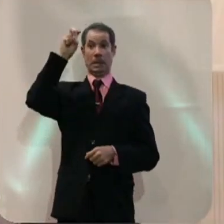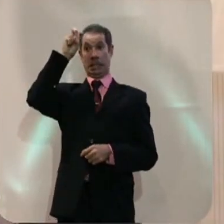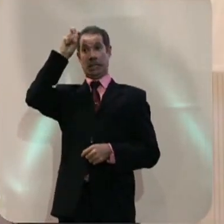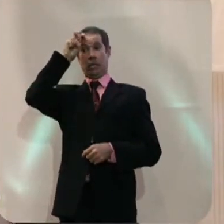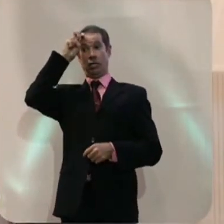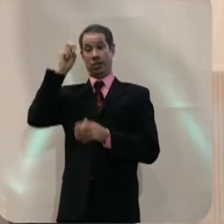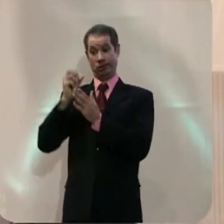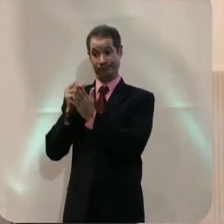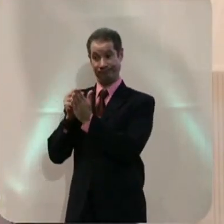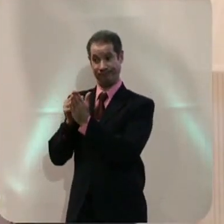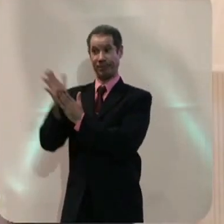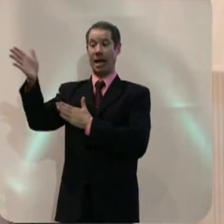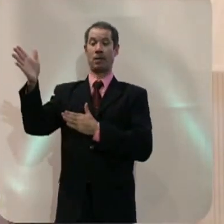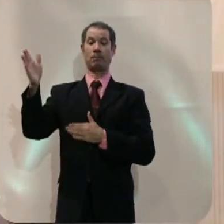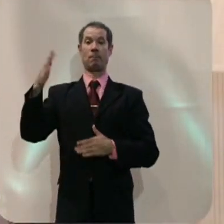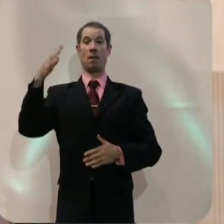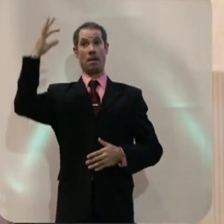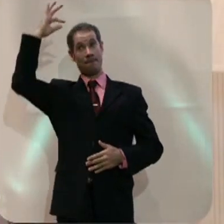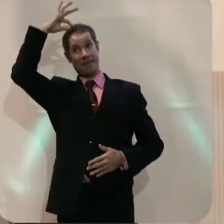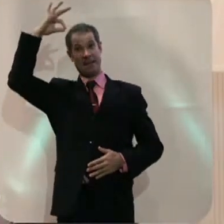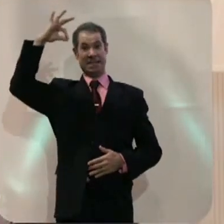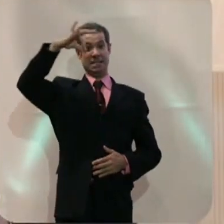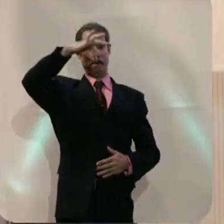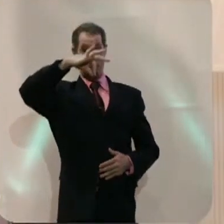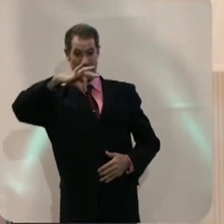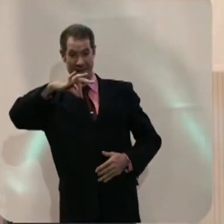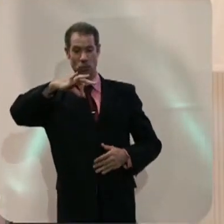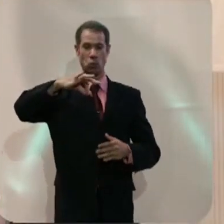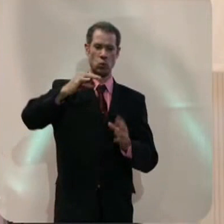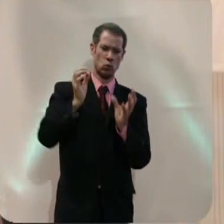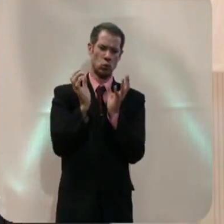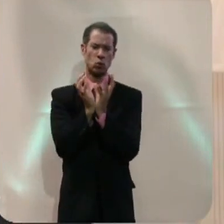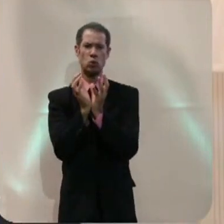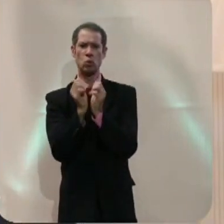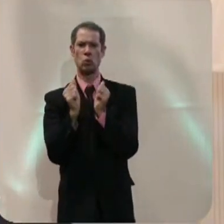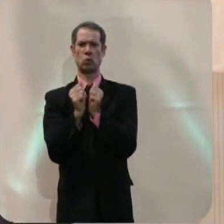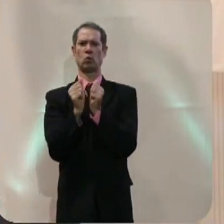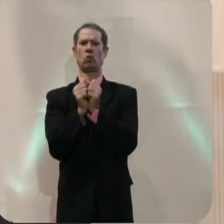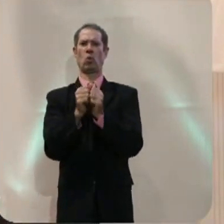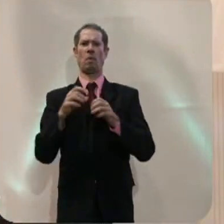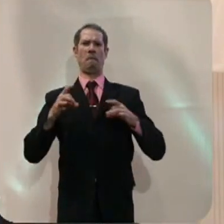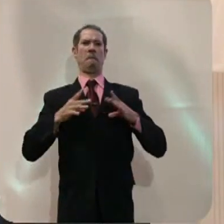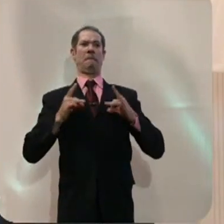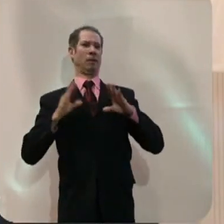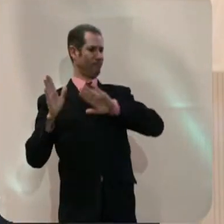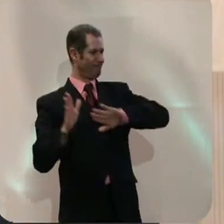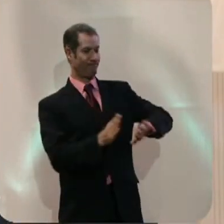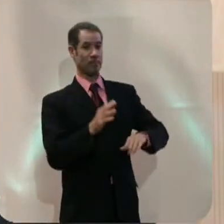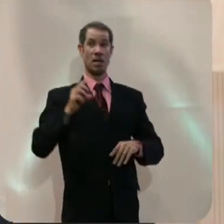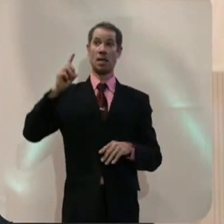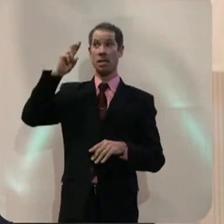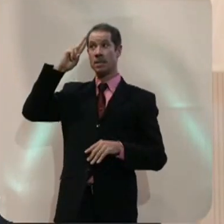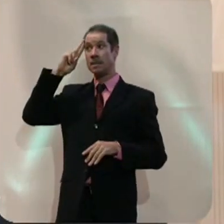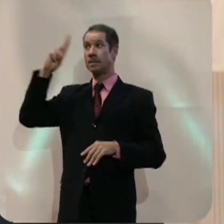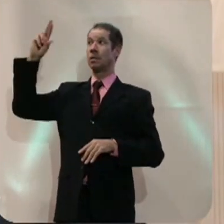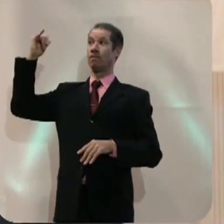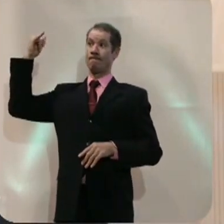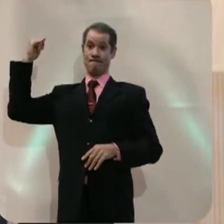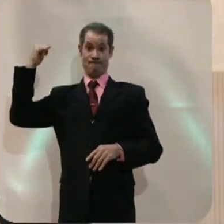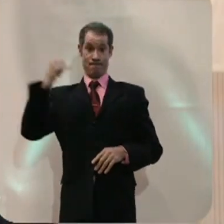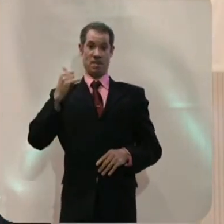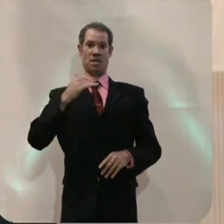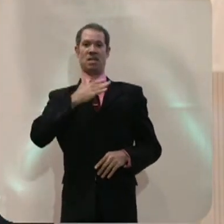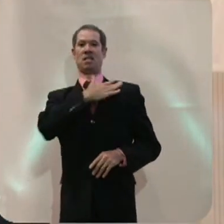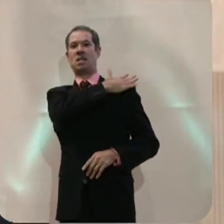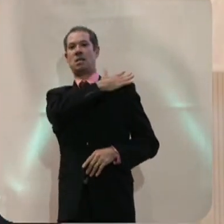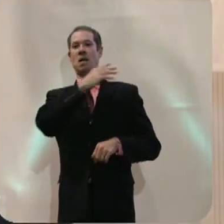Meu espírito está entre vocês, não tenham medo. E assim diz o Senhor dos exércitos: